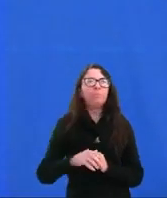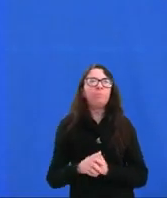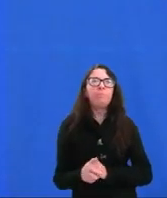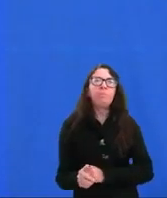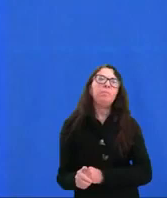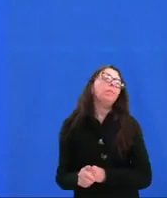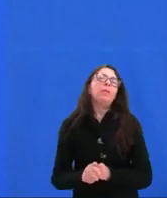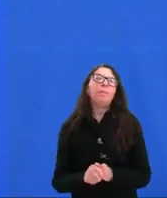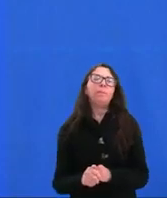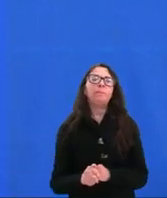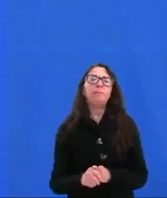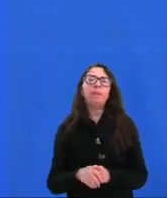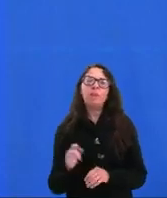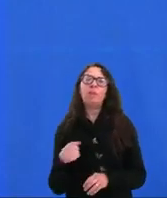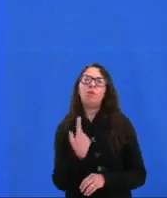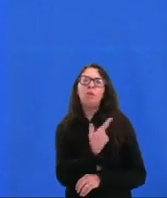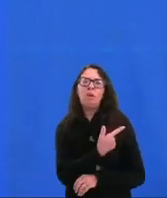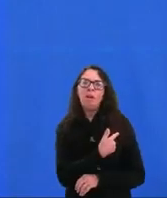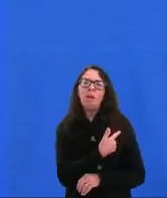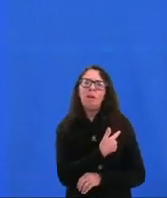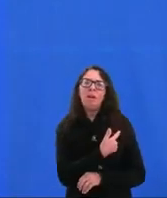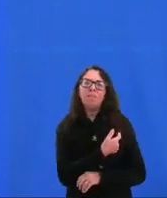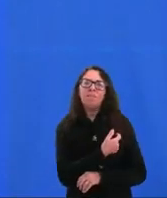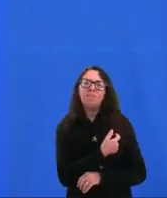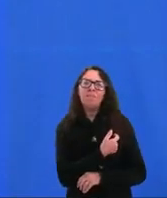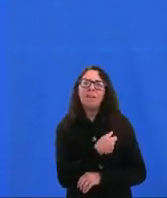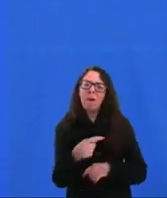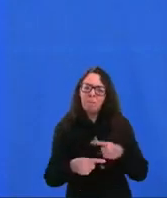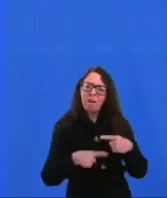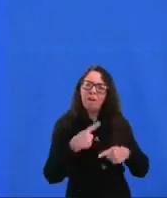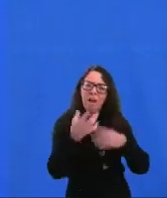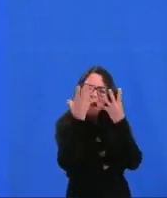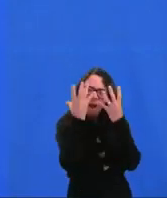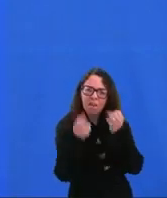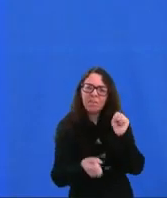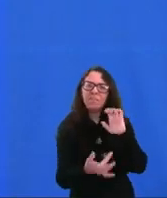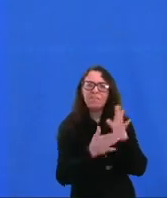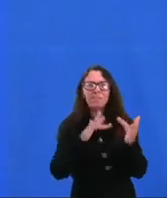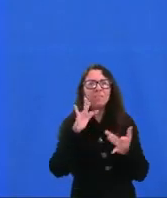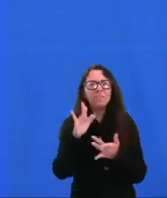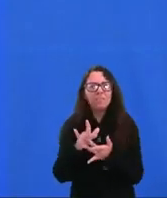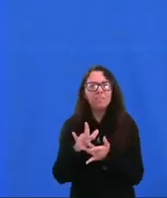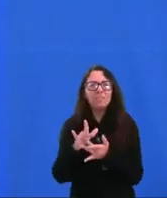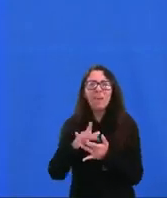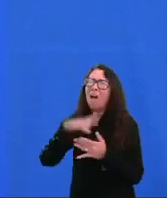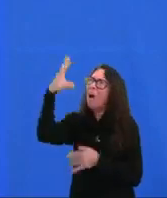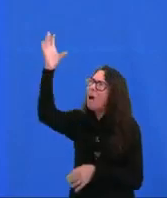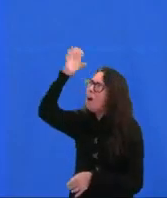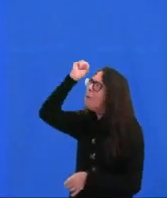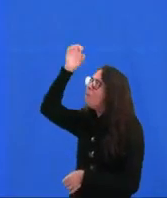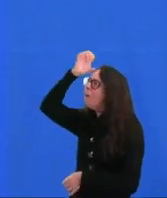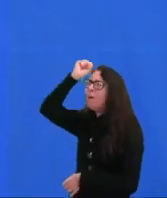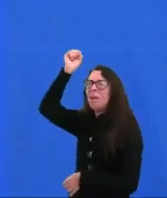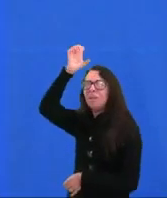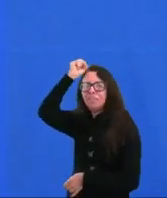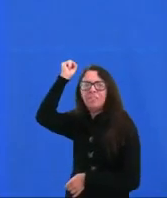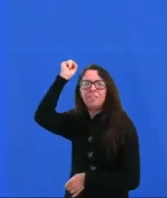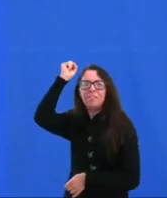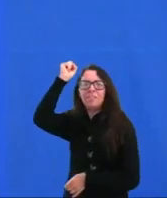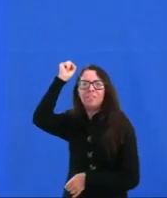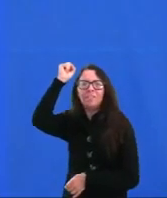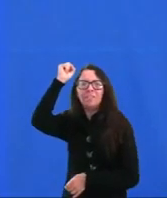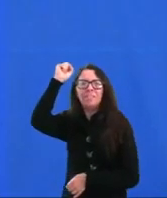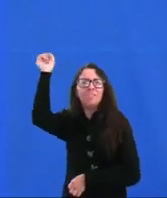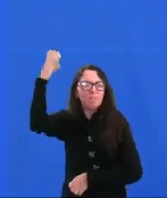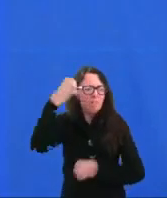o evangelho da graça, para que todos quantos Deus vir a arrebanhar para o